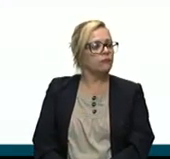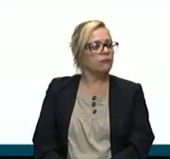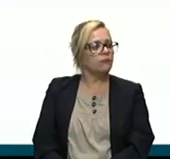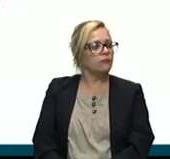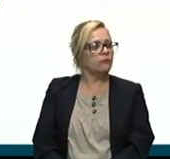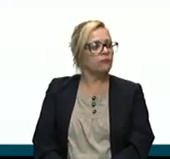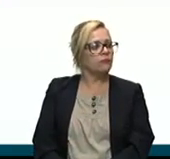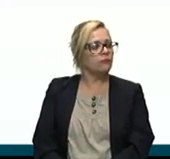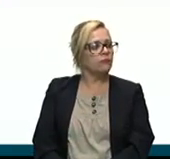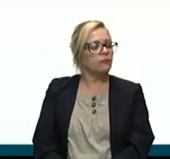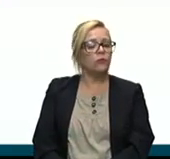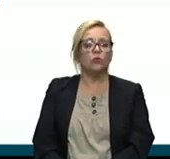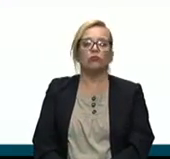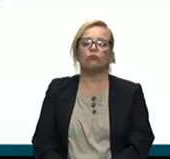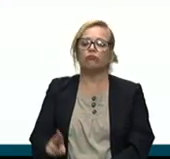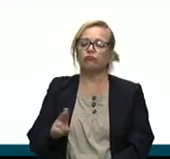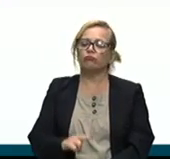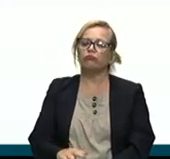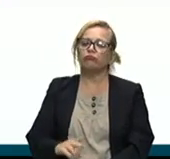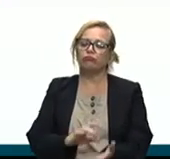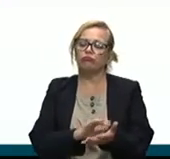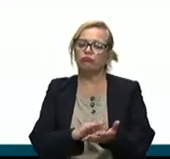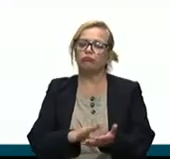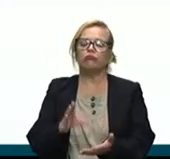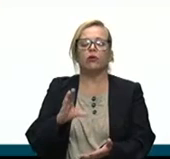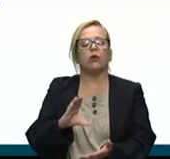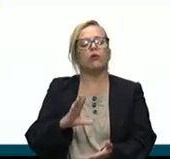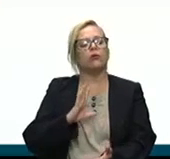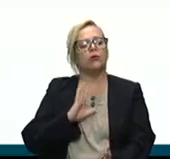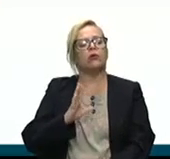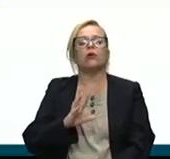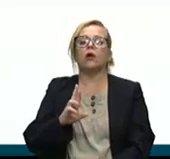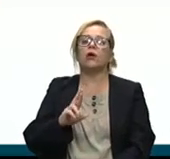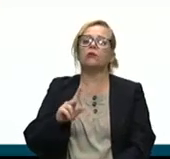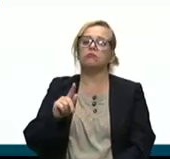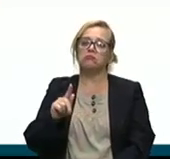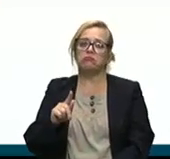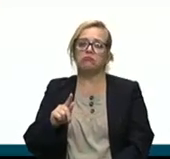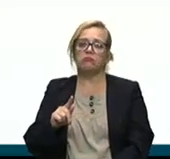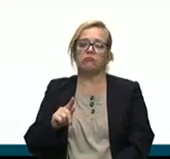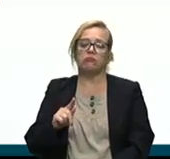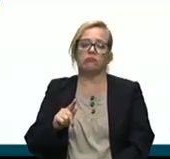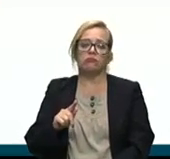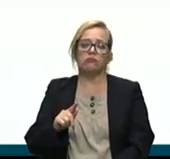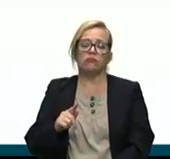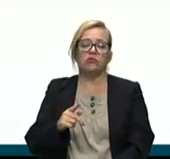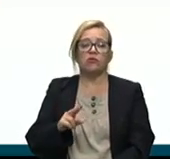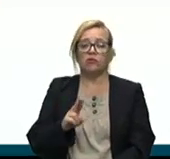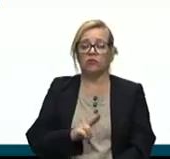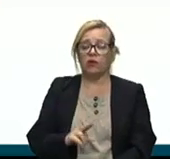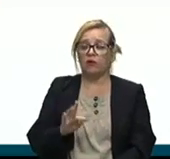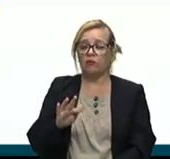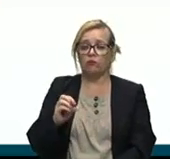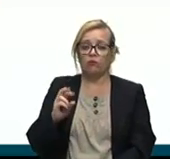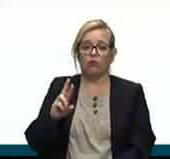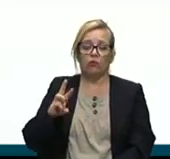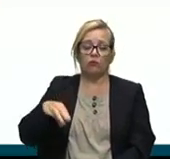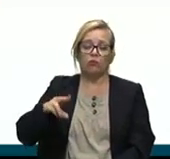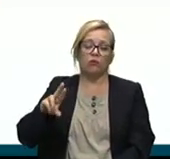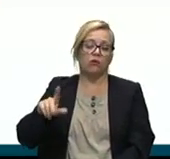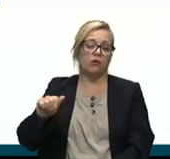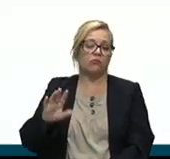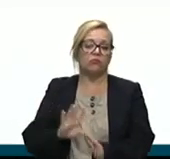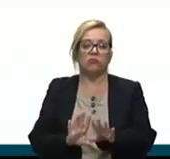0,928. Então, por meio da calculadora científica, eu já consigo construir a reta de regressão. Não preciso usar a fórmula. E